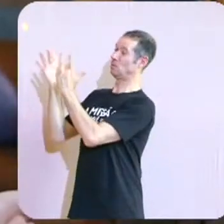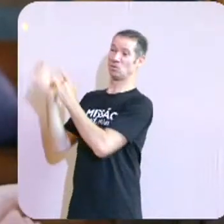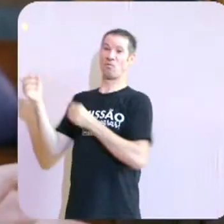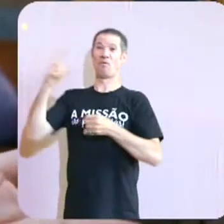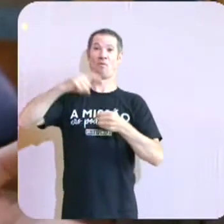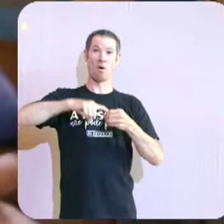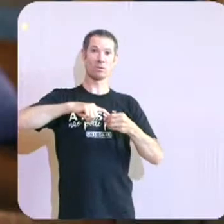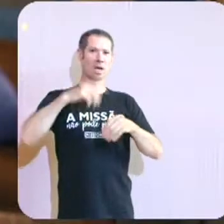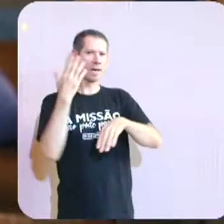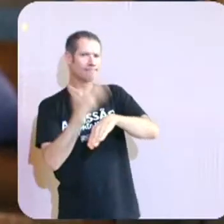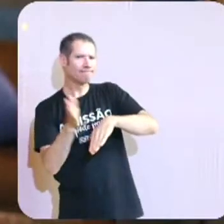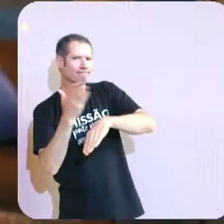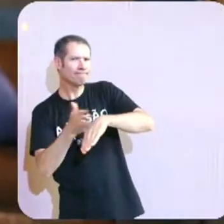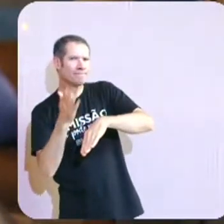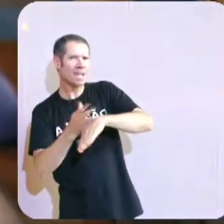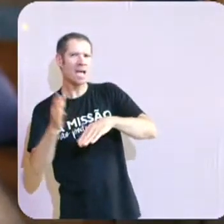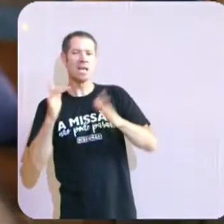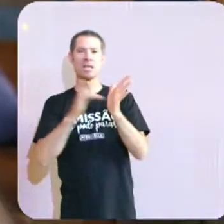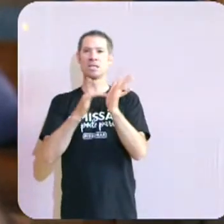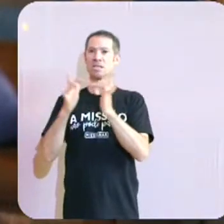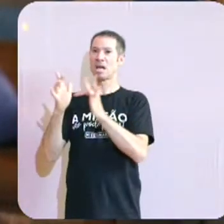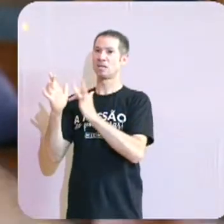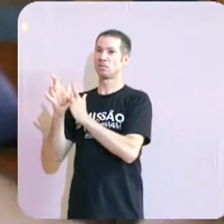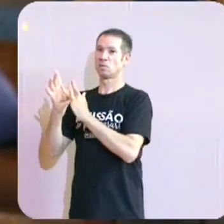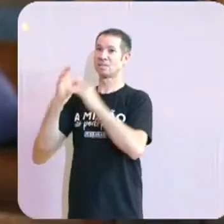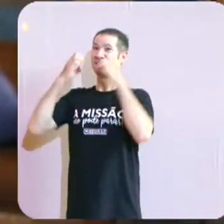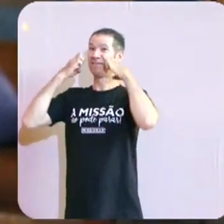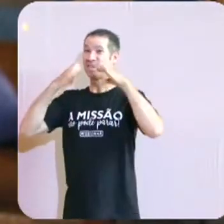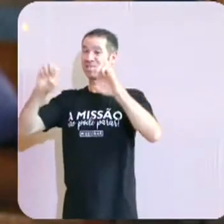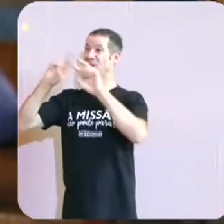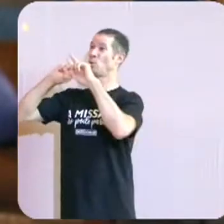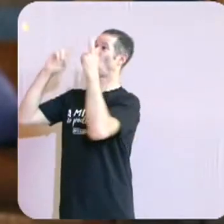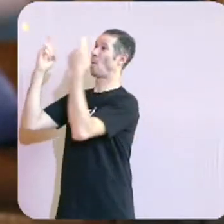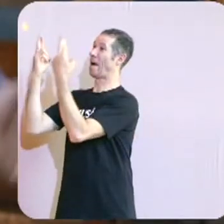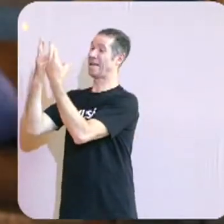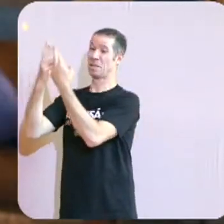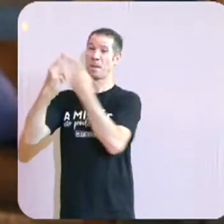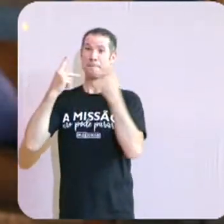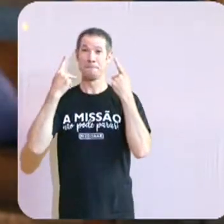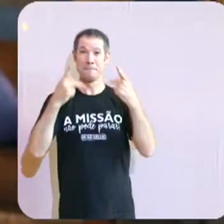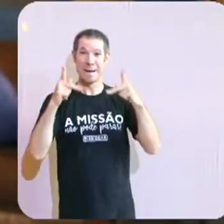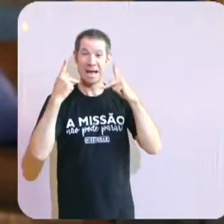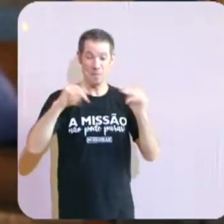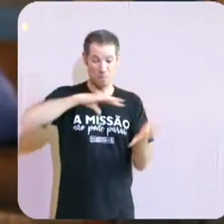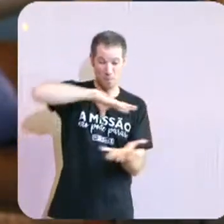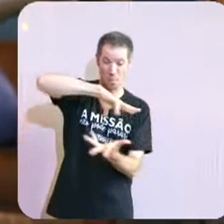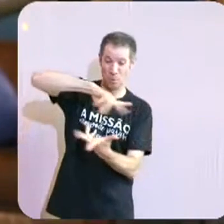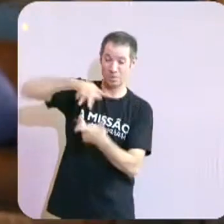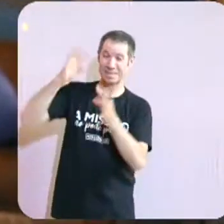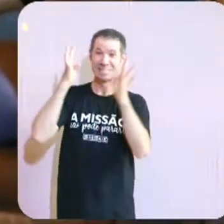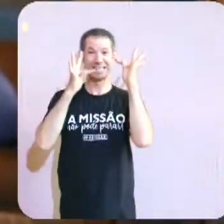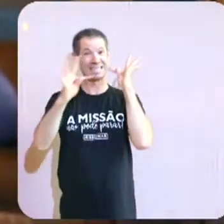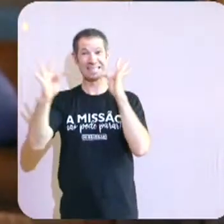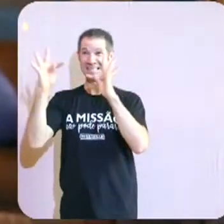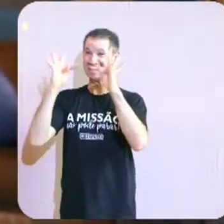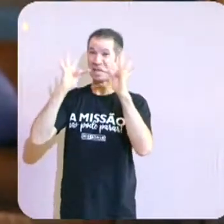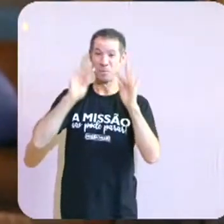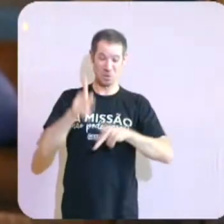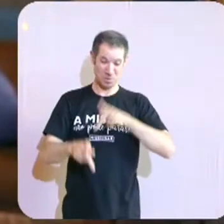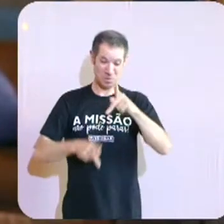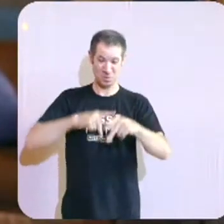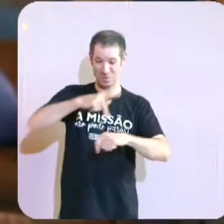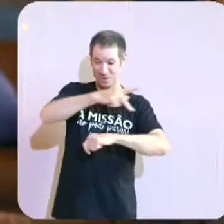aprende mais uma lição. Porque Jesus fala assim, este evangelho do reino será pregado em todo o mundo como testemunha a todas as